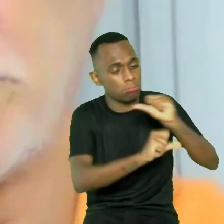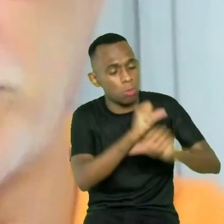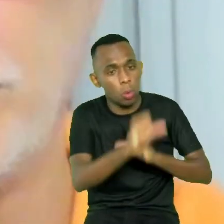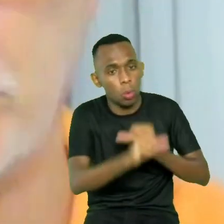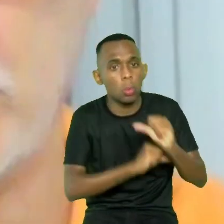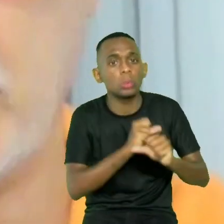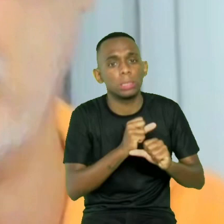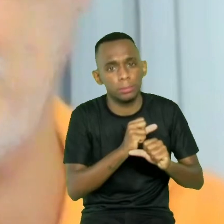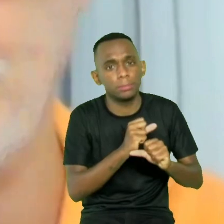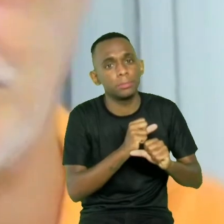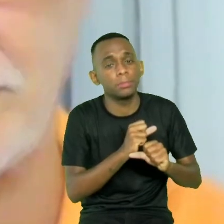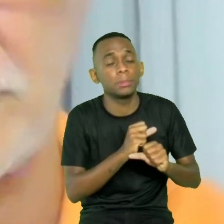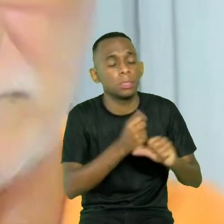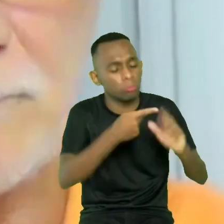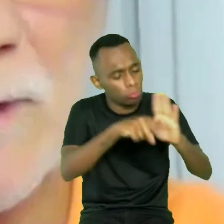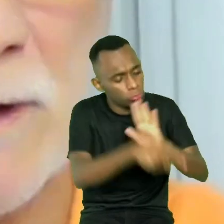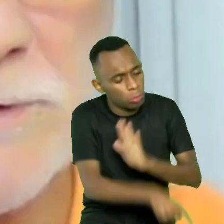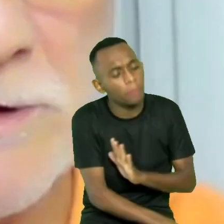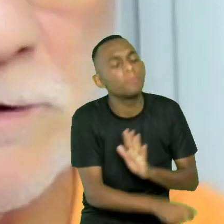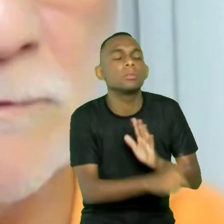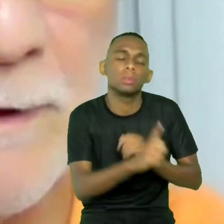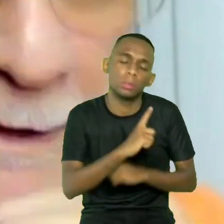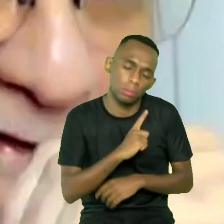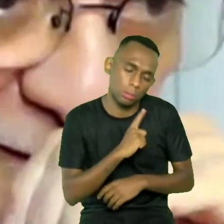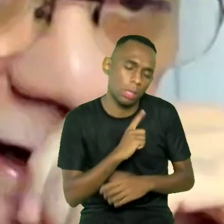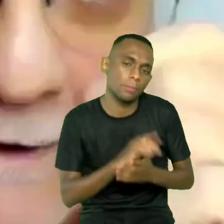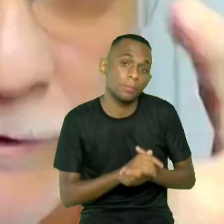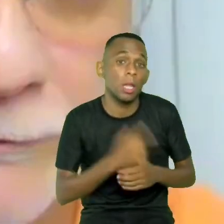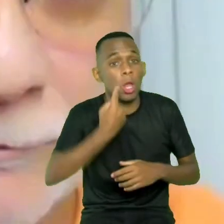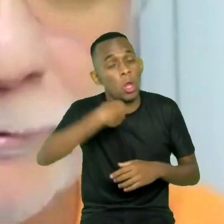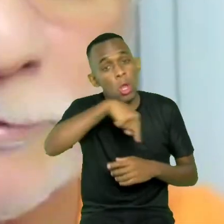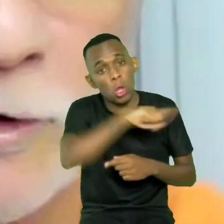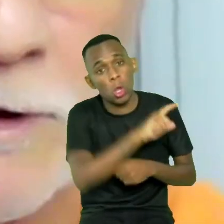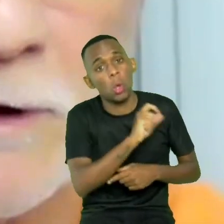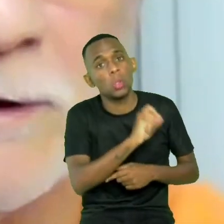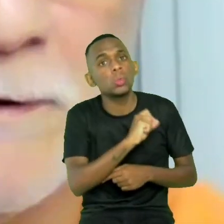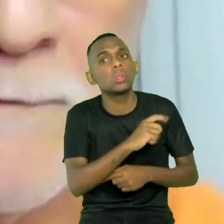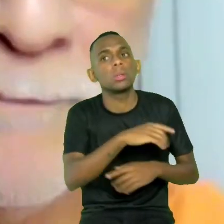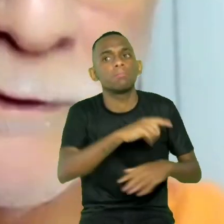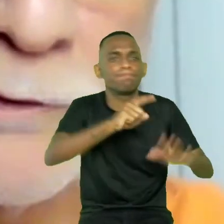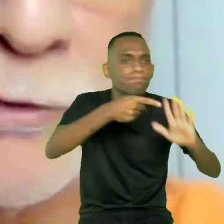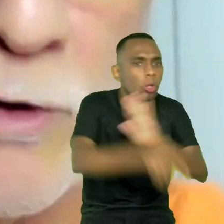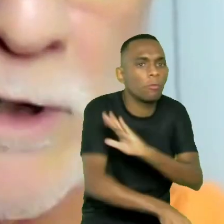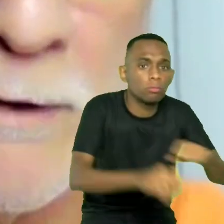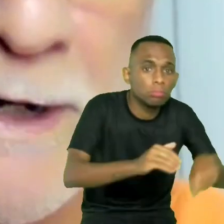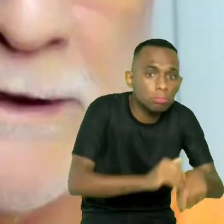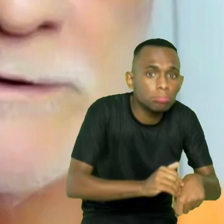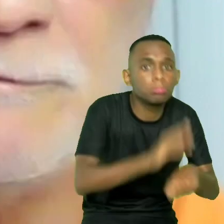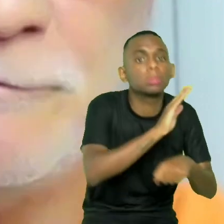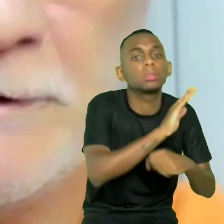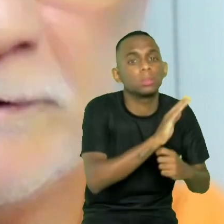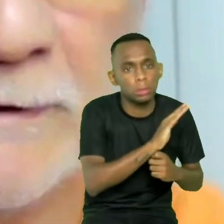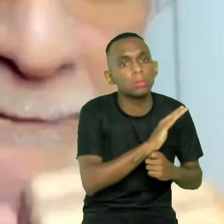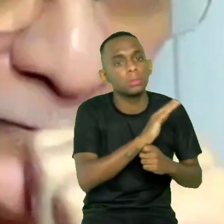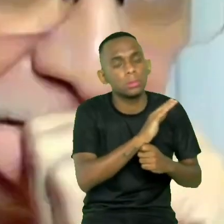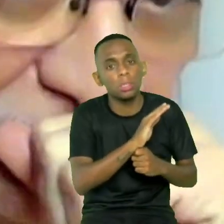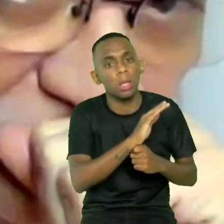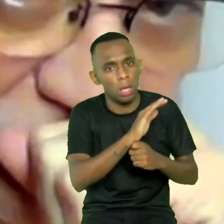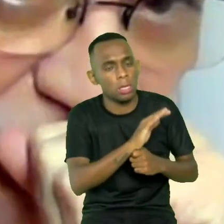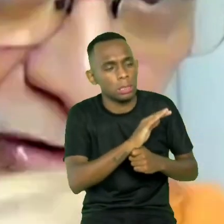se aprofunda, né? A gente vai mais fundo, toca mais na